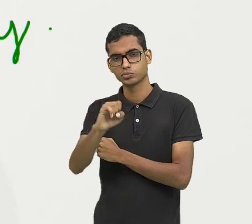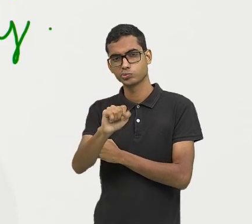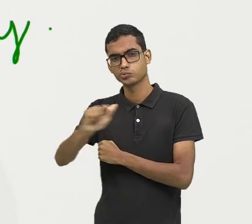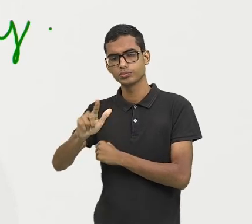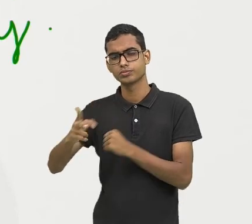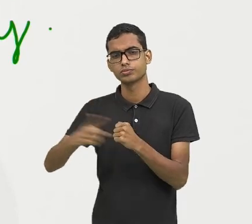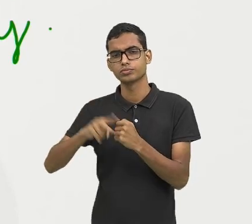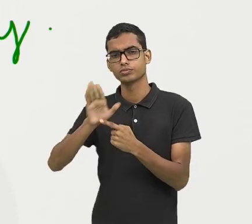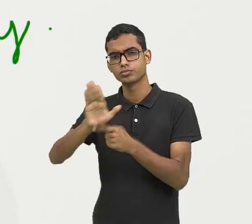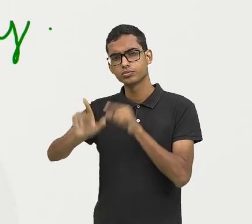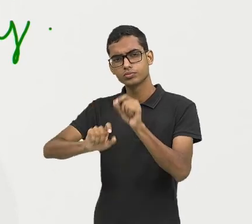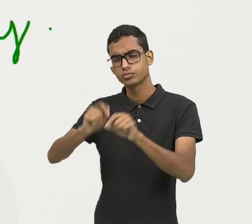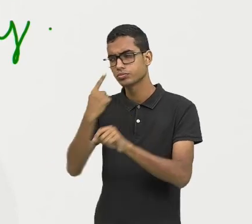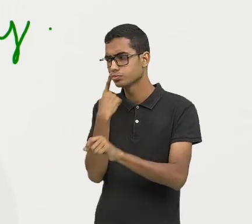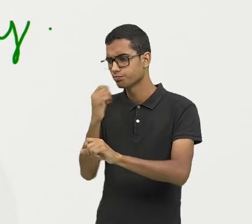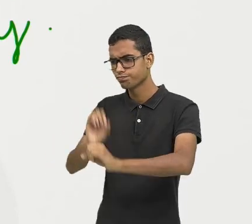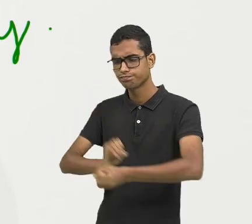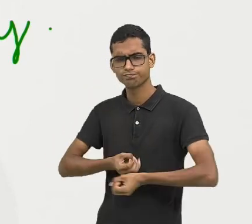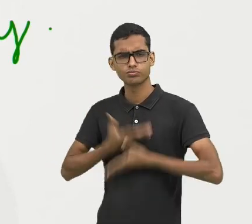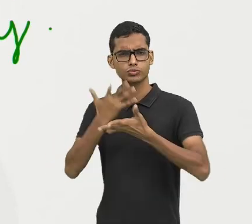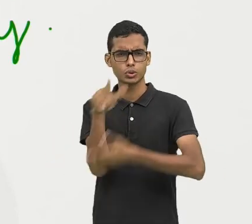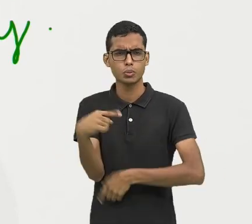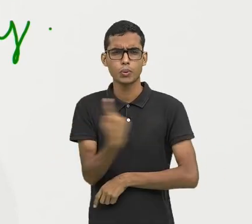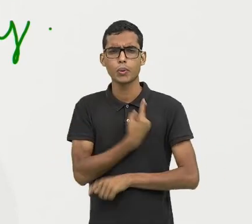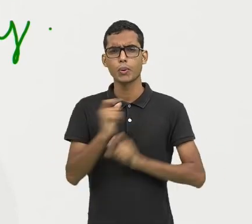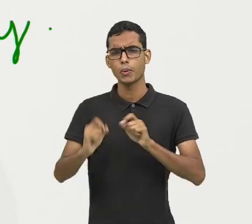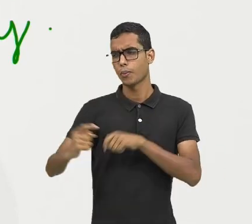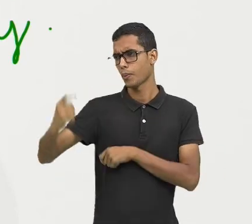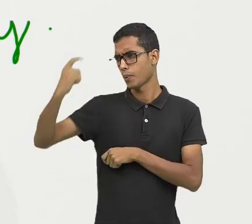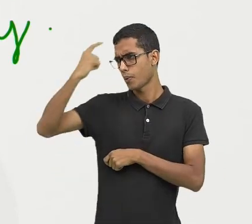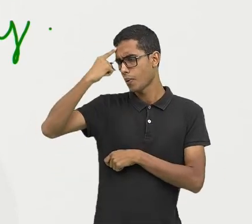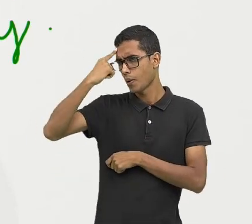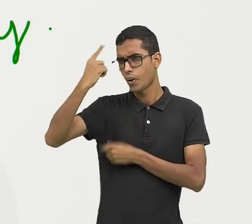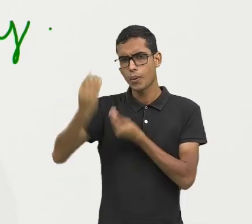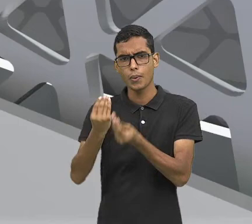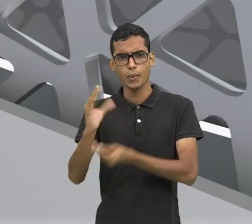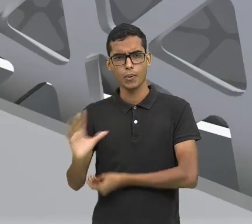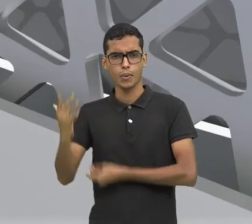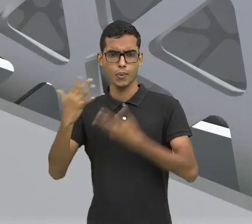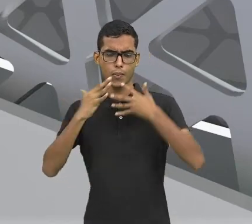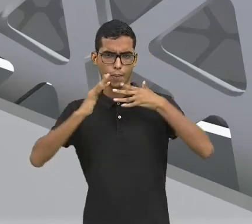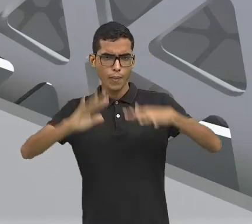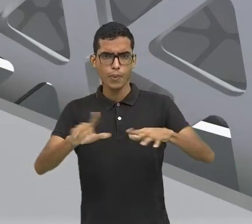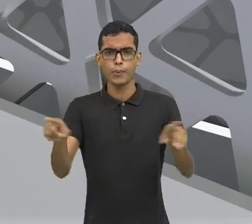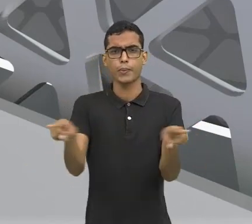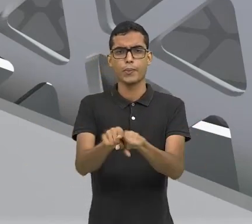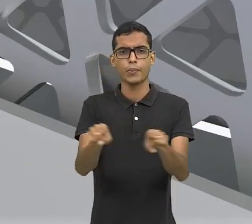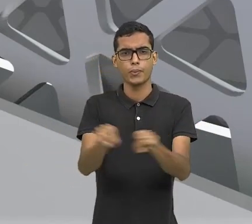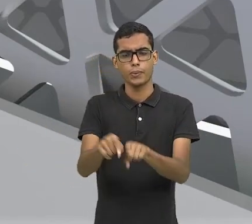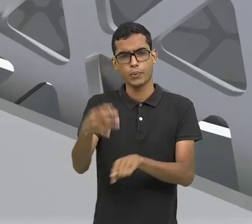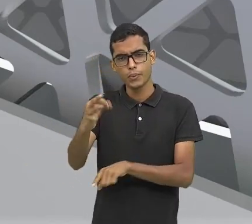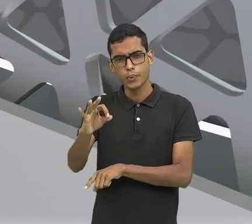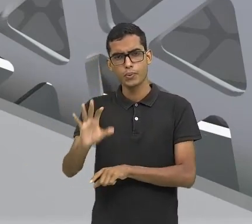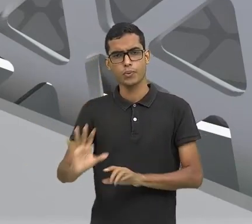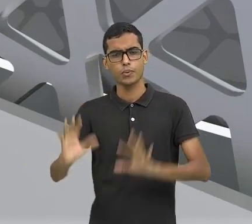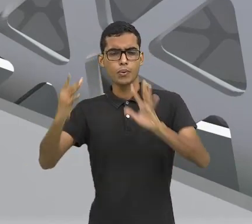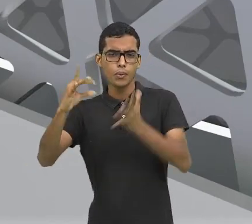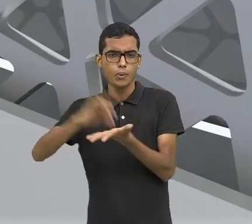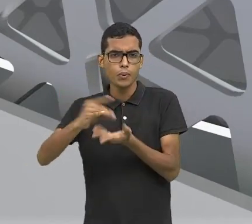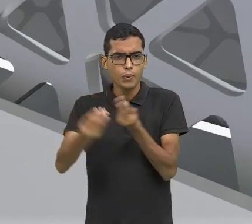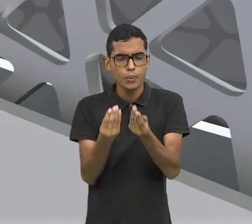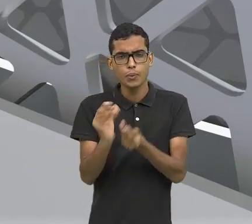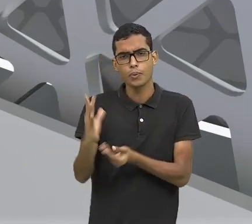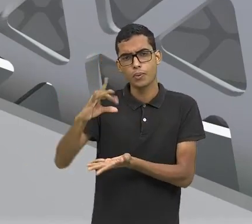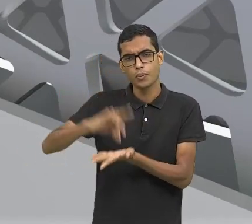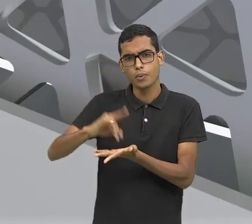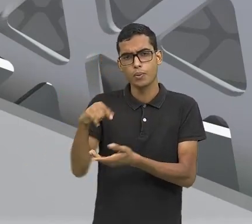verbo que irá expressar para a gente a ideia de fenômeno da natureza, certo? Um fenômeno que